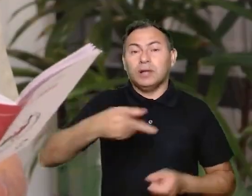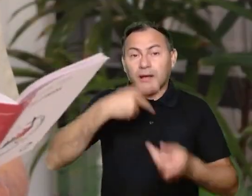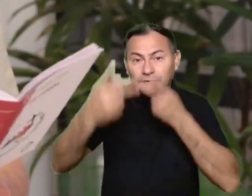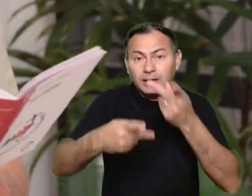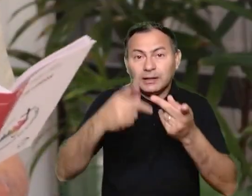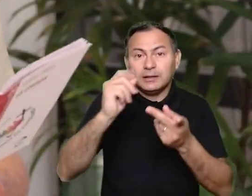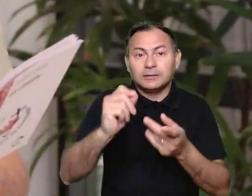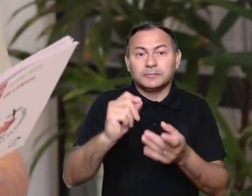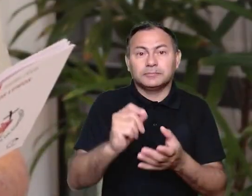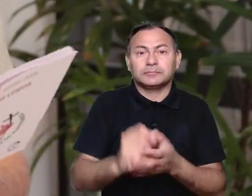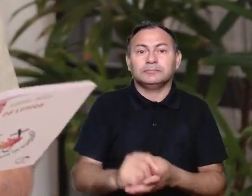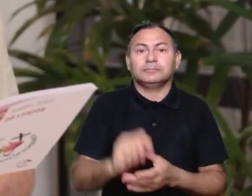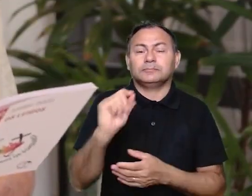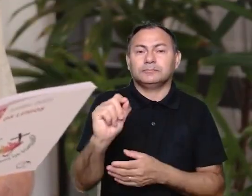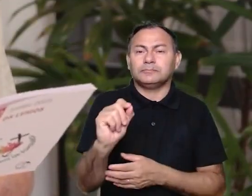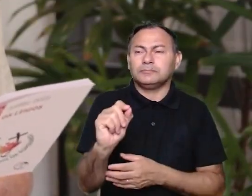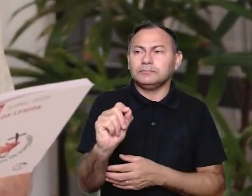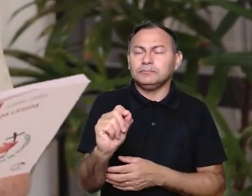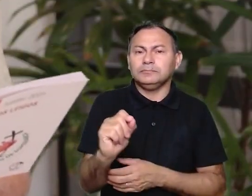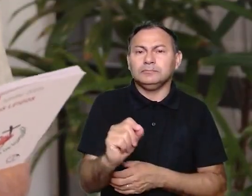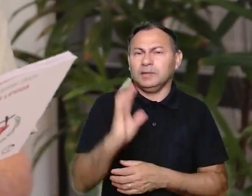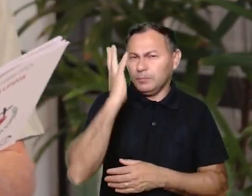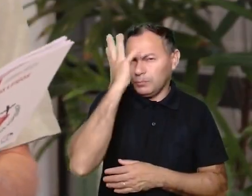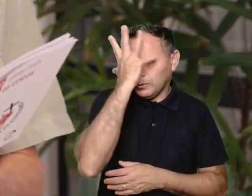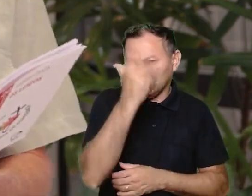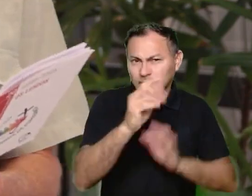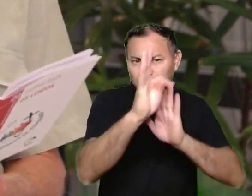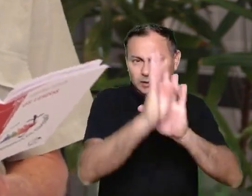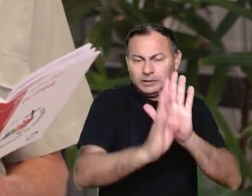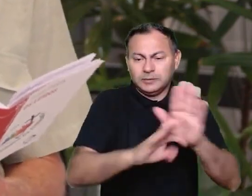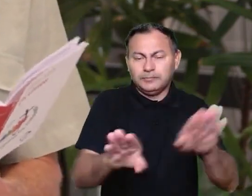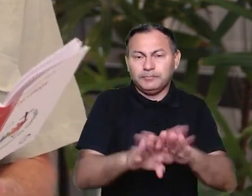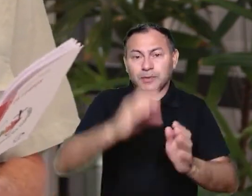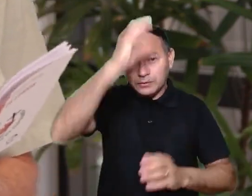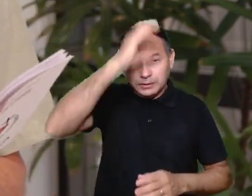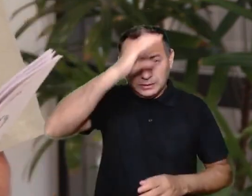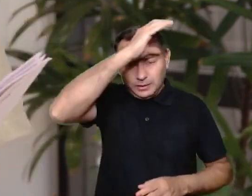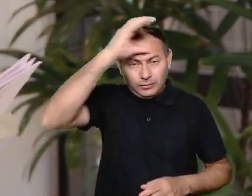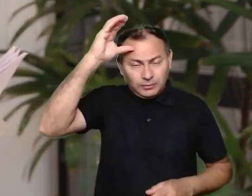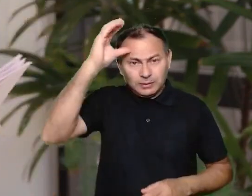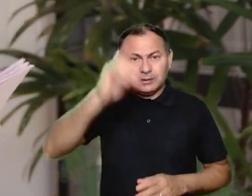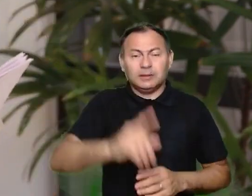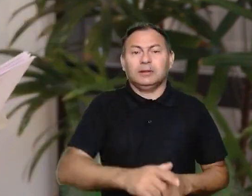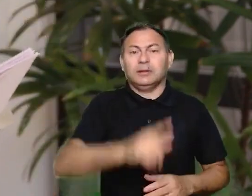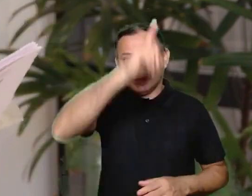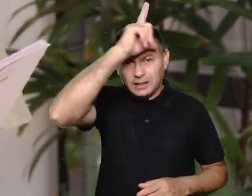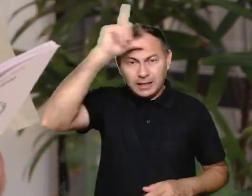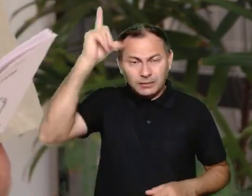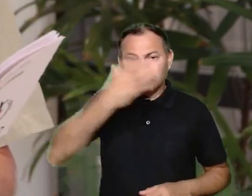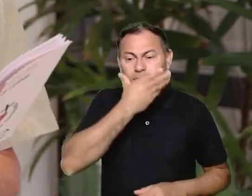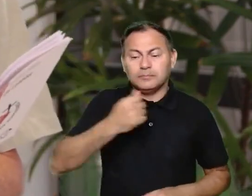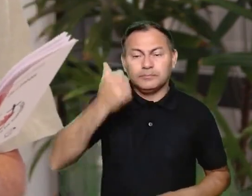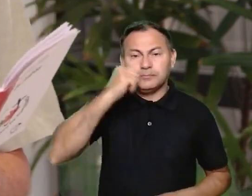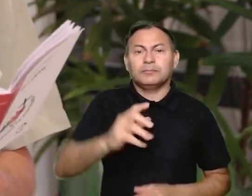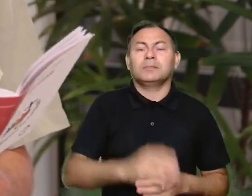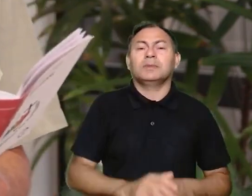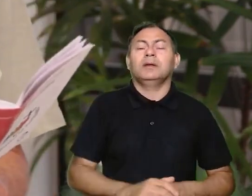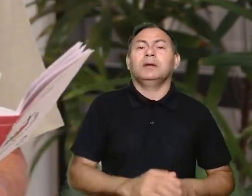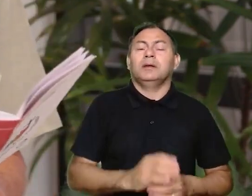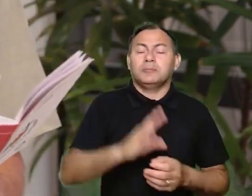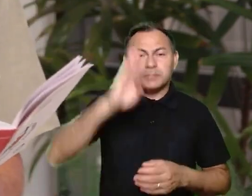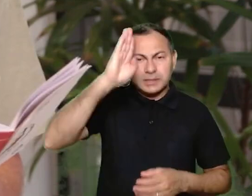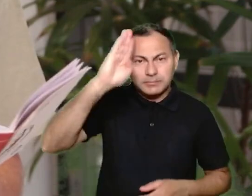Depois ele vai nos falar que, bonito esse texto também, viu? Que os cristãos leigos e leigas são